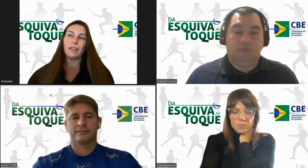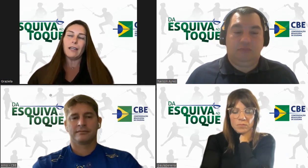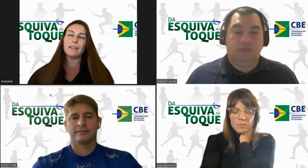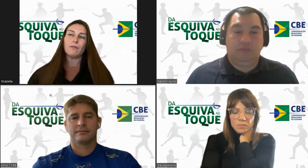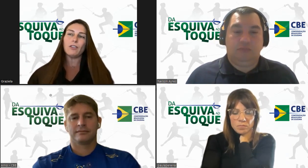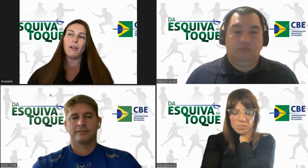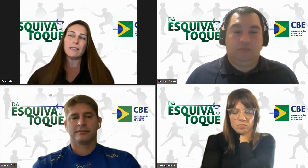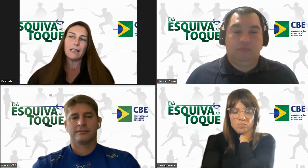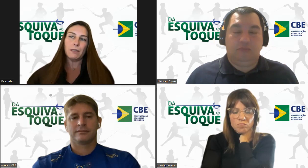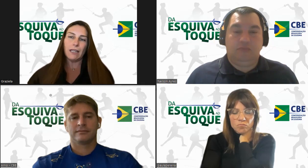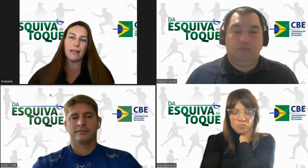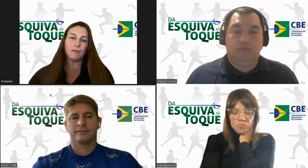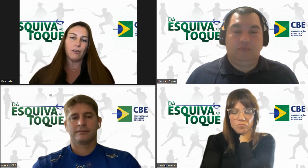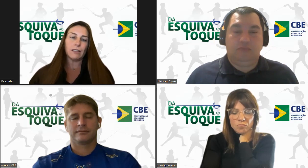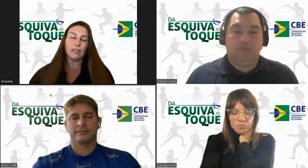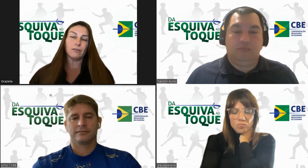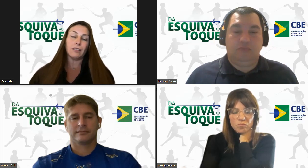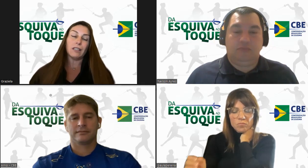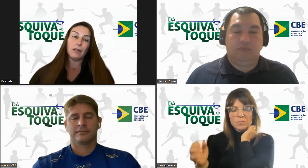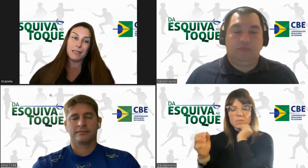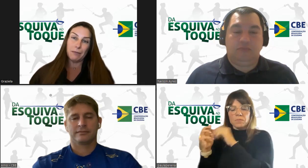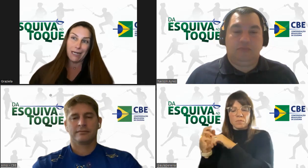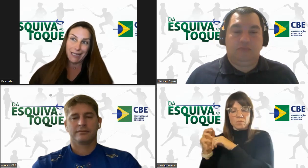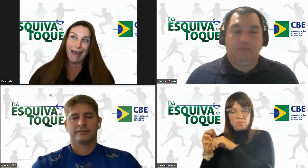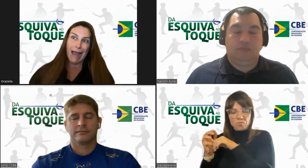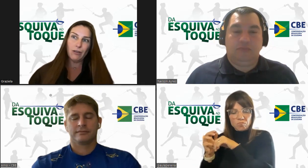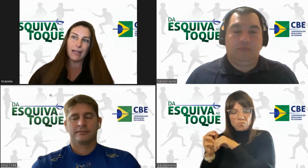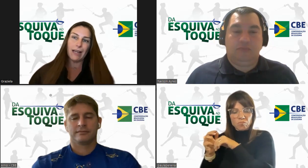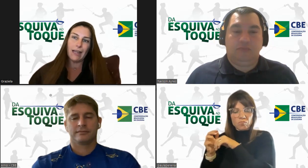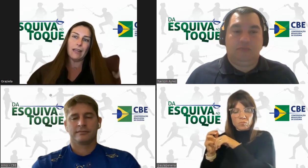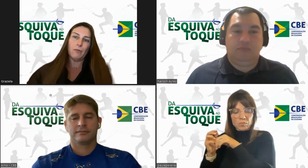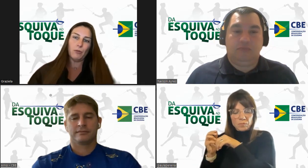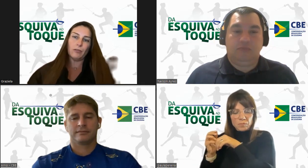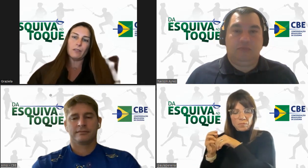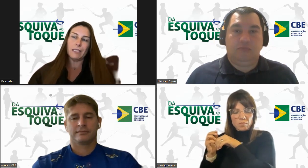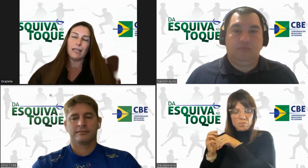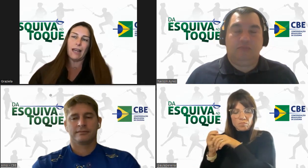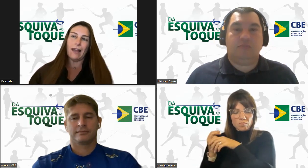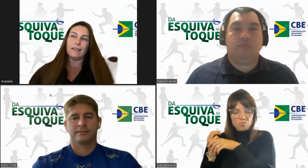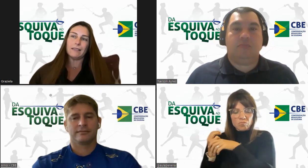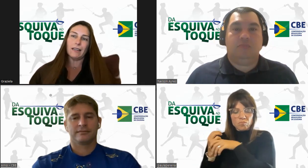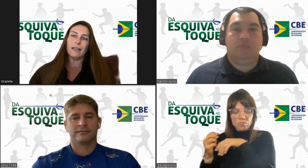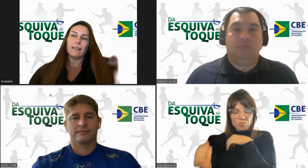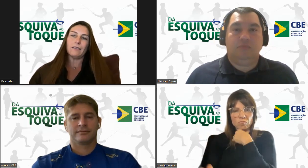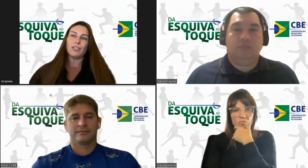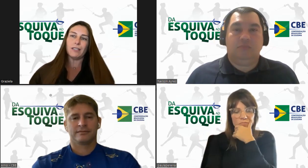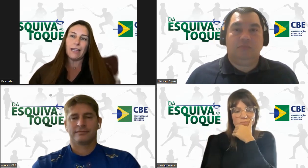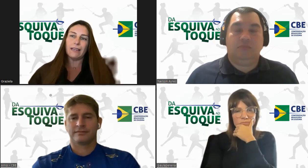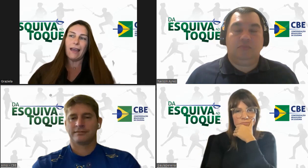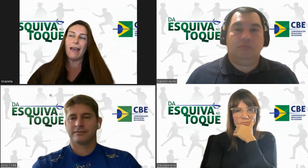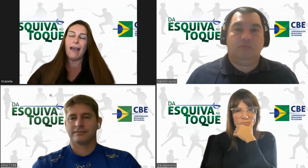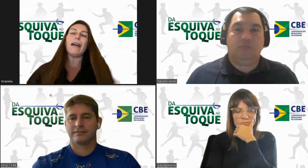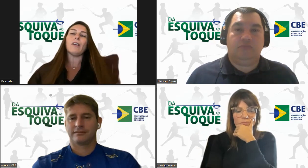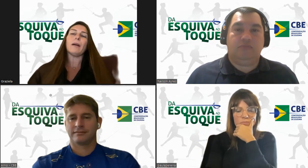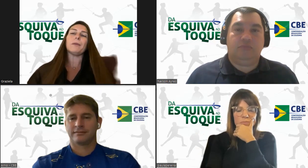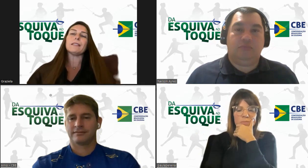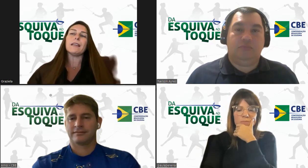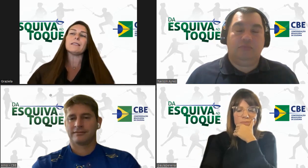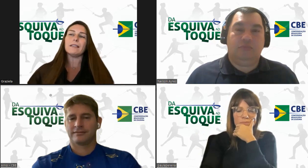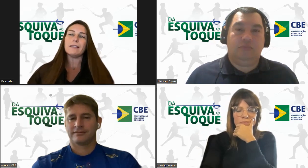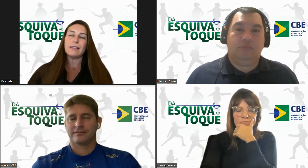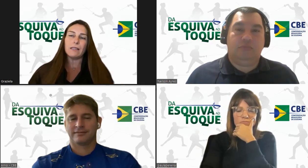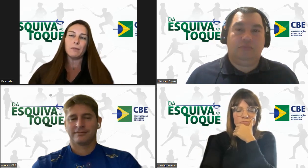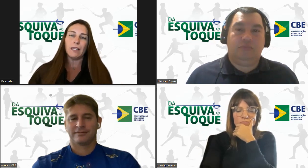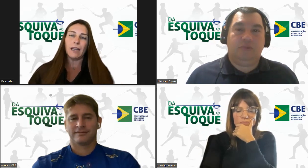eletrólito né que são só sais minerais faltando mas lembrar que a águacaria muitos minerais né então a gente tem na água